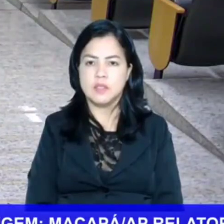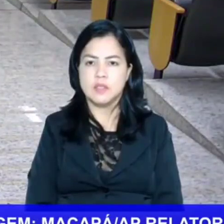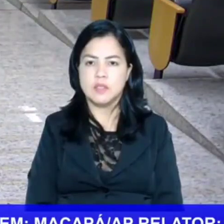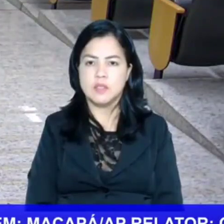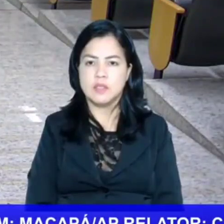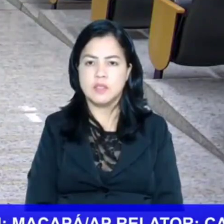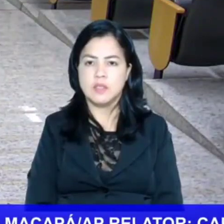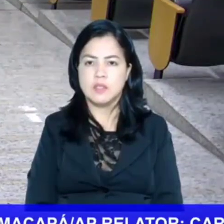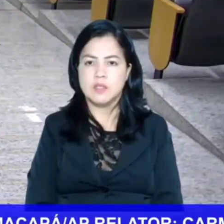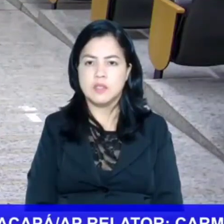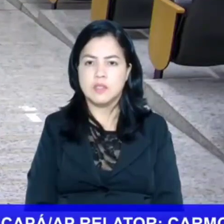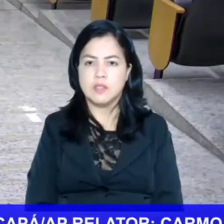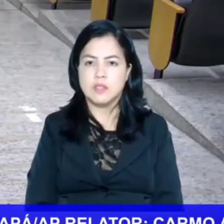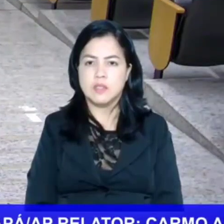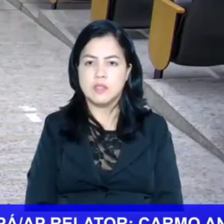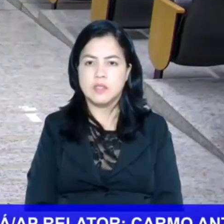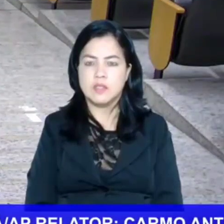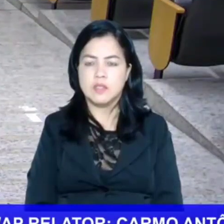Então,